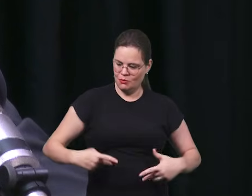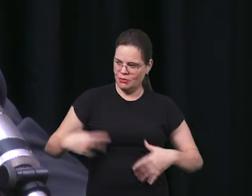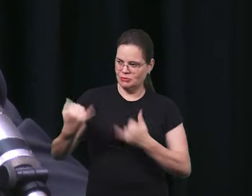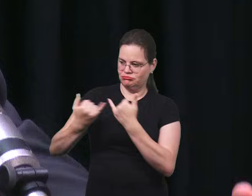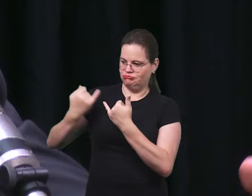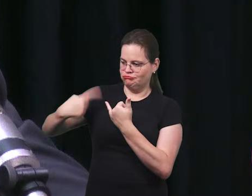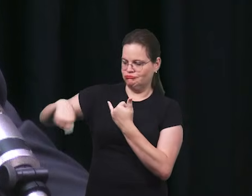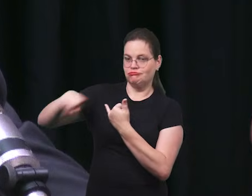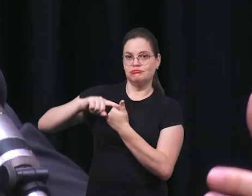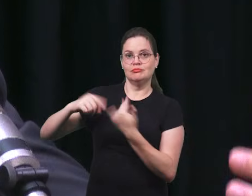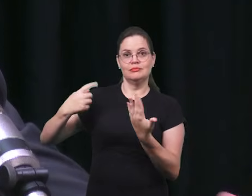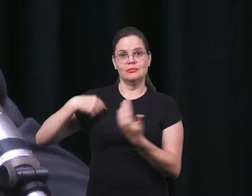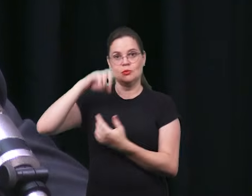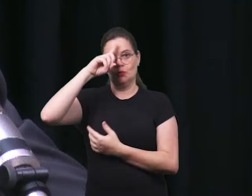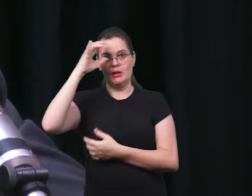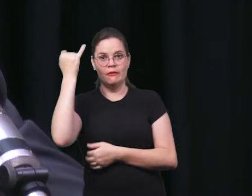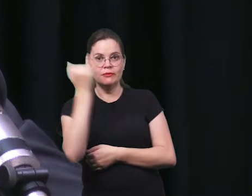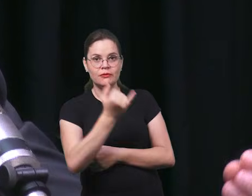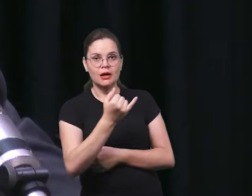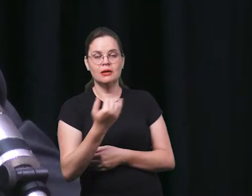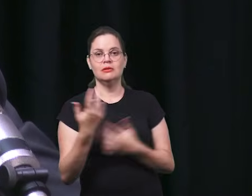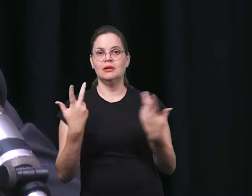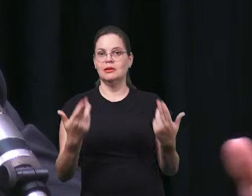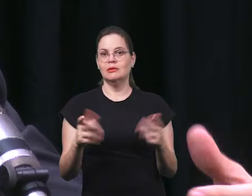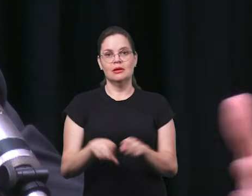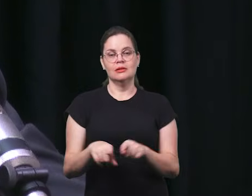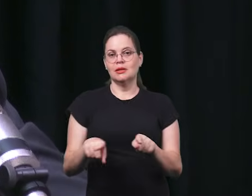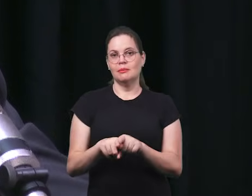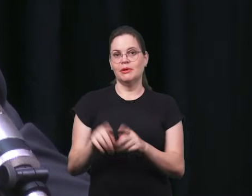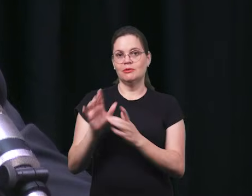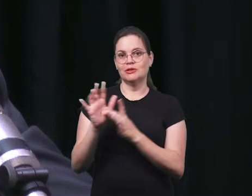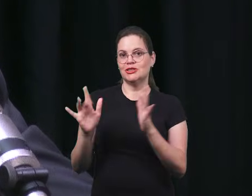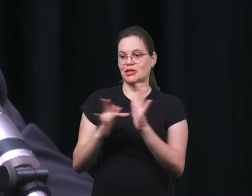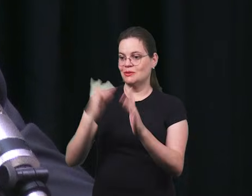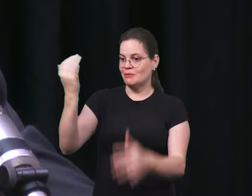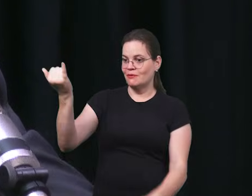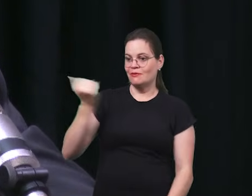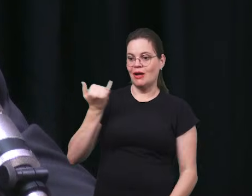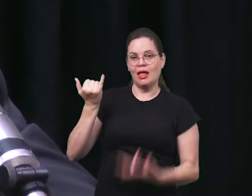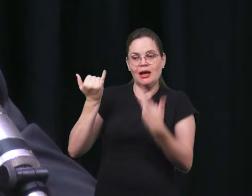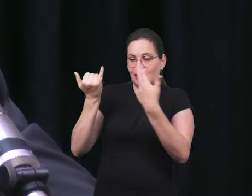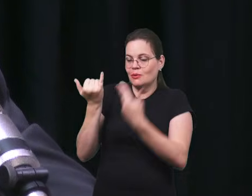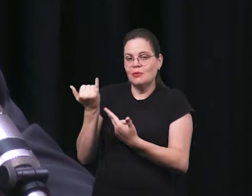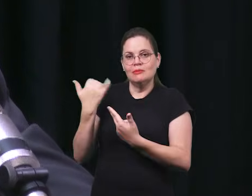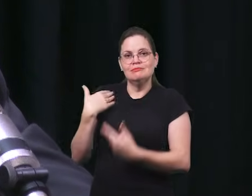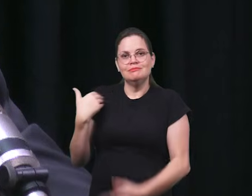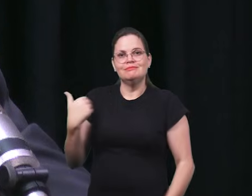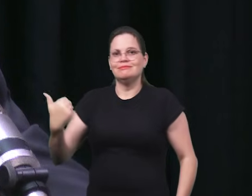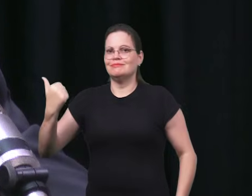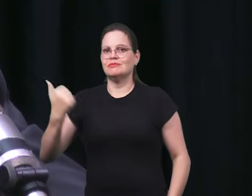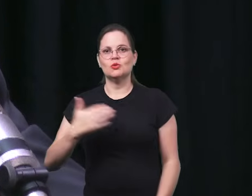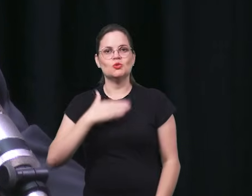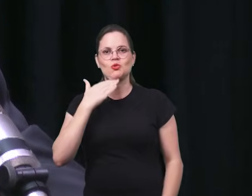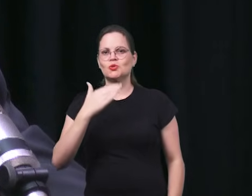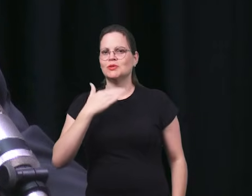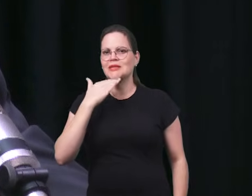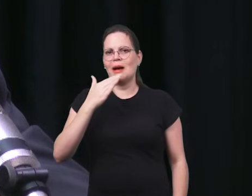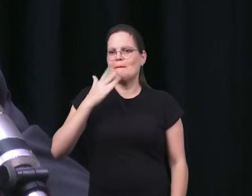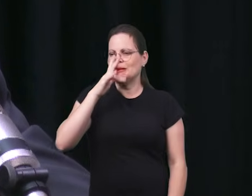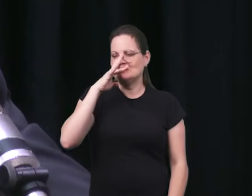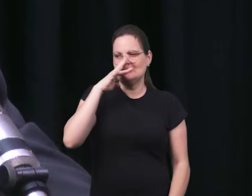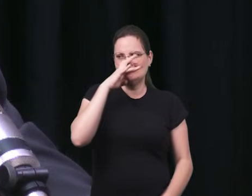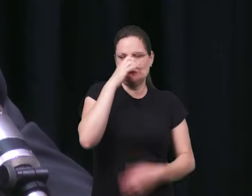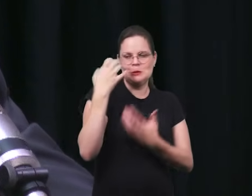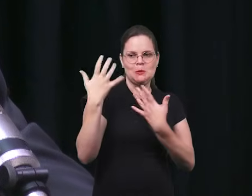Então, a voz de Jesus nesse chamado é extraordinário. Não há como o homem resistir a esse chamado tão